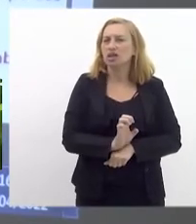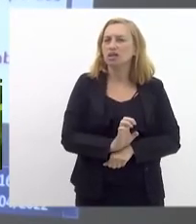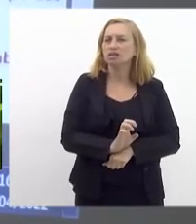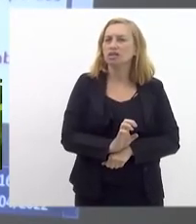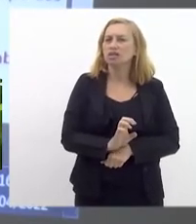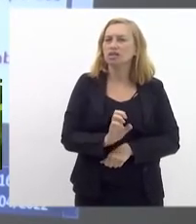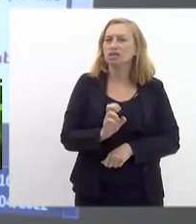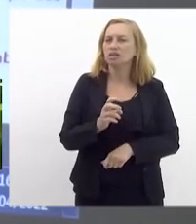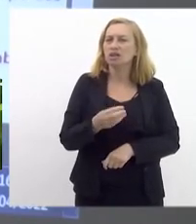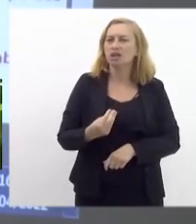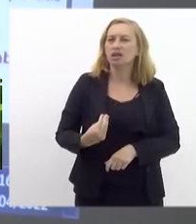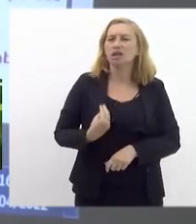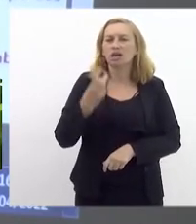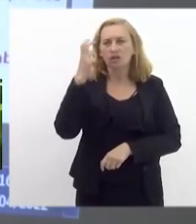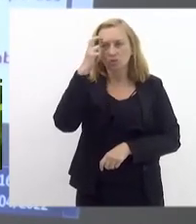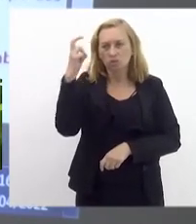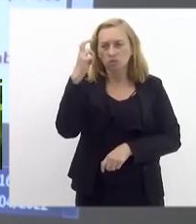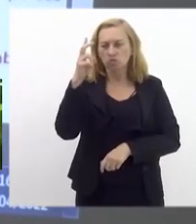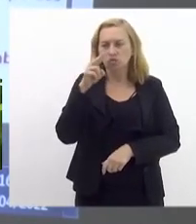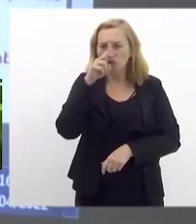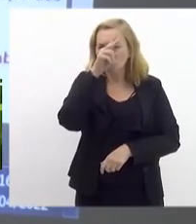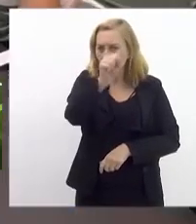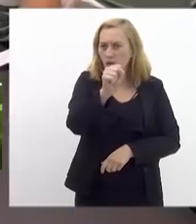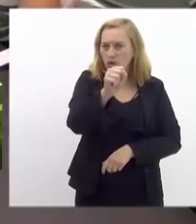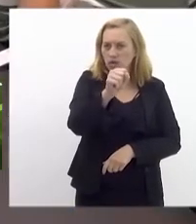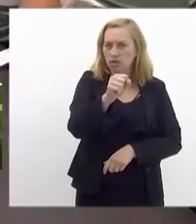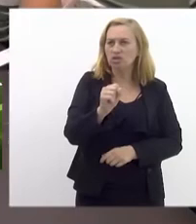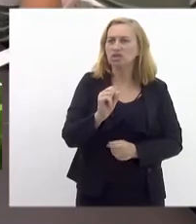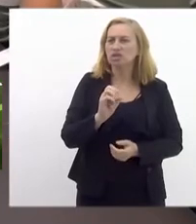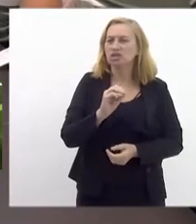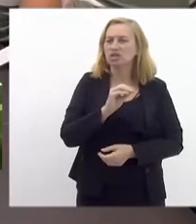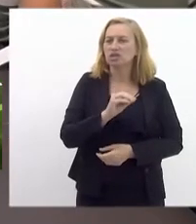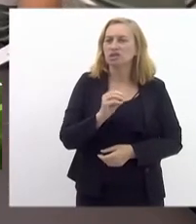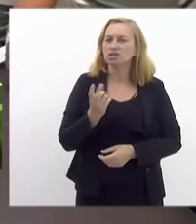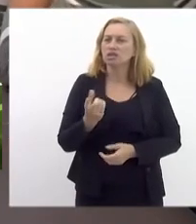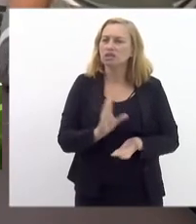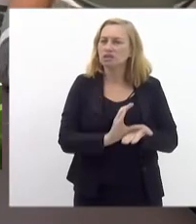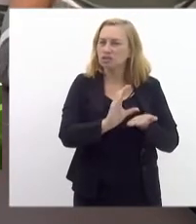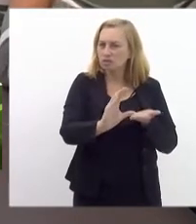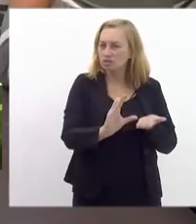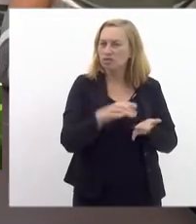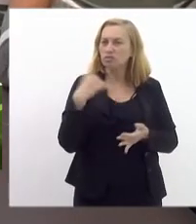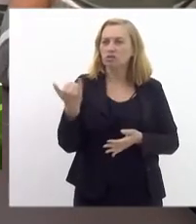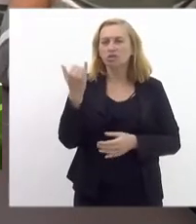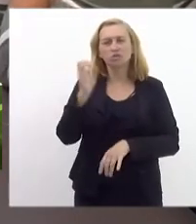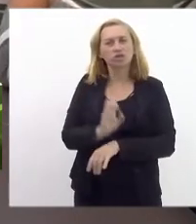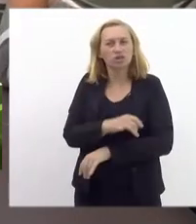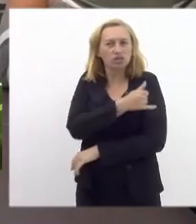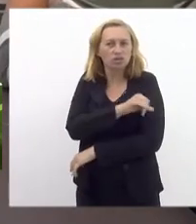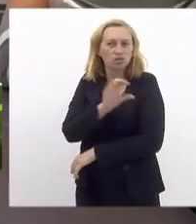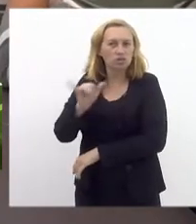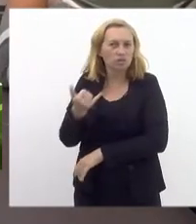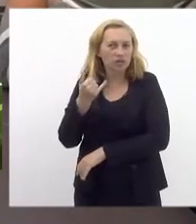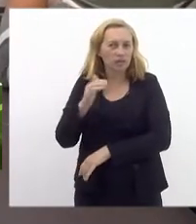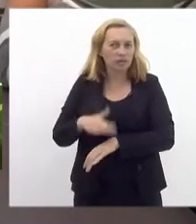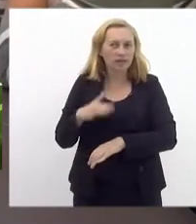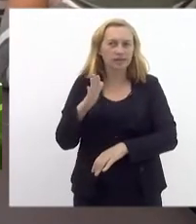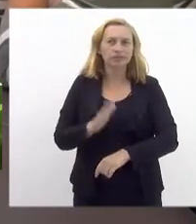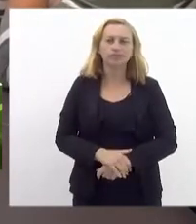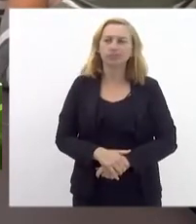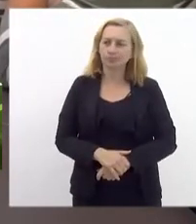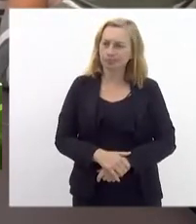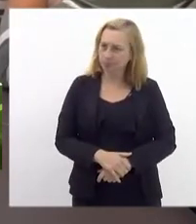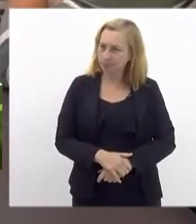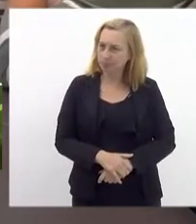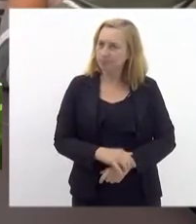cultura muito forte, que é uma fonte de renda e de recurso importante para o Estado do Rio de Janeiro, que deveria ser até aproveitada mais, né? Então,